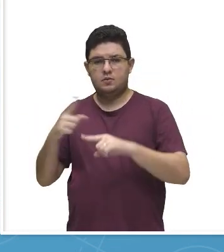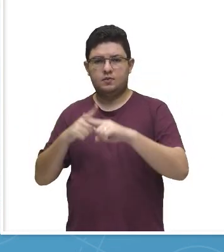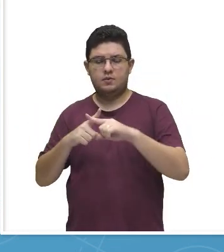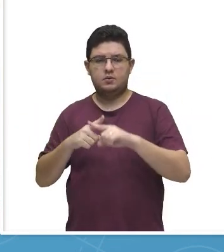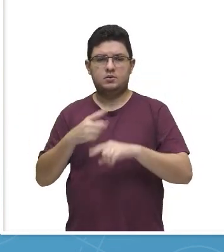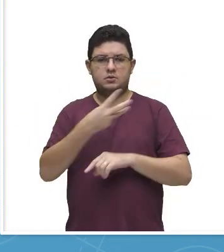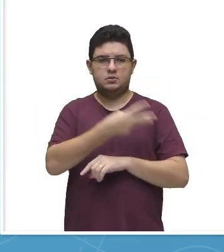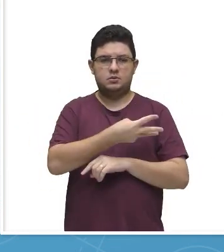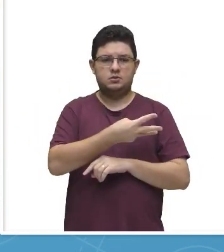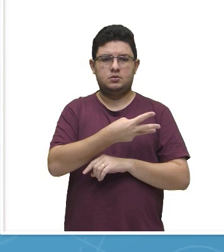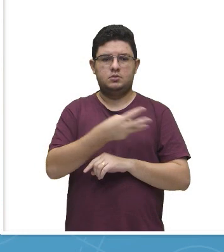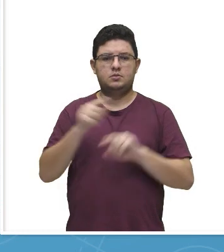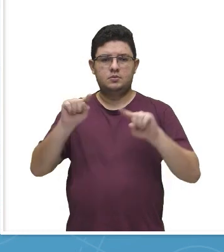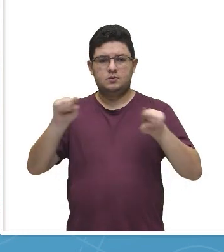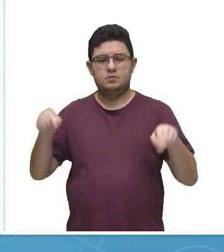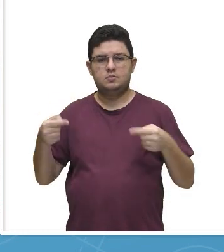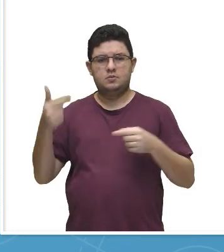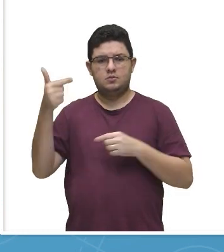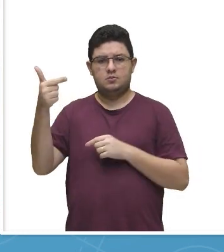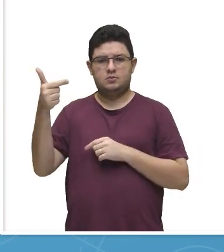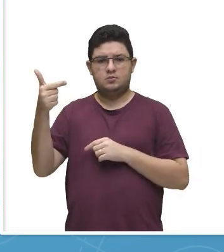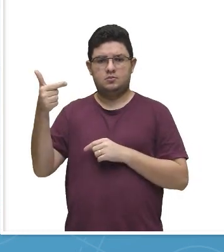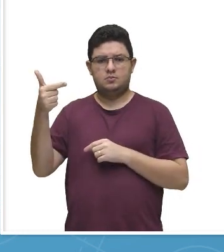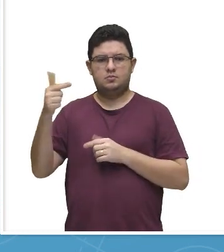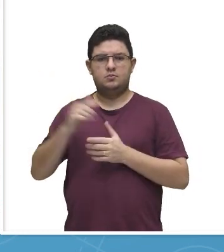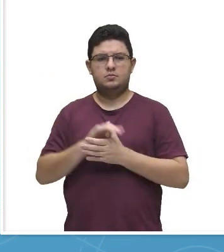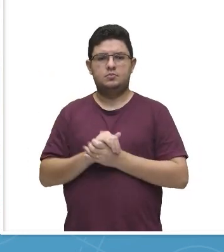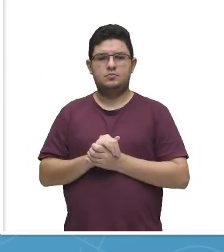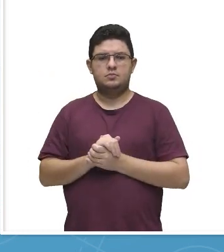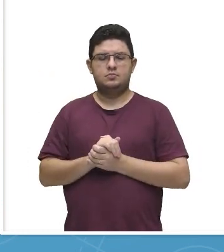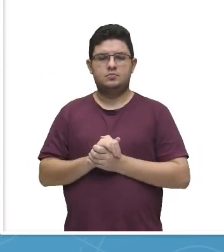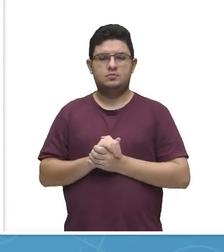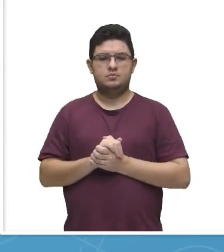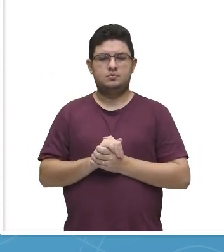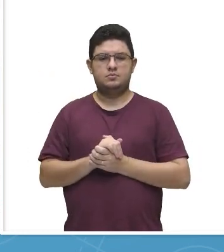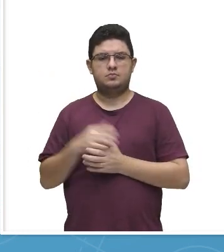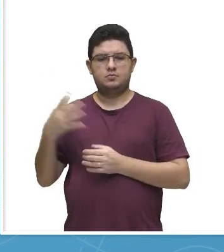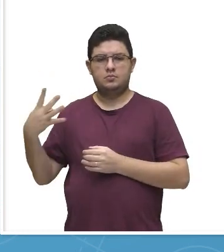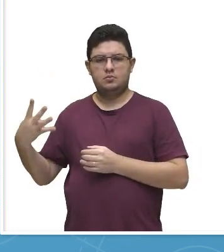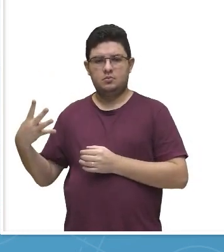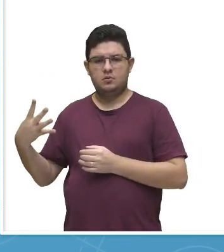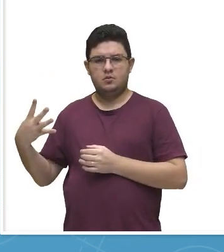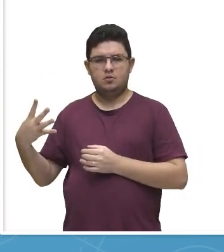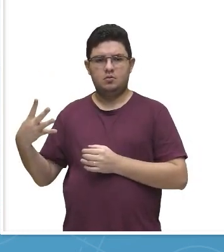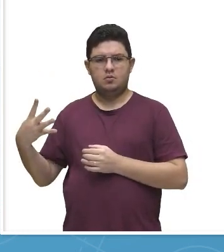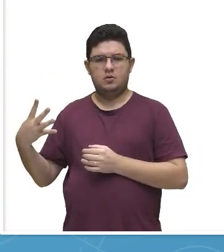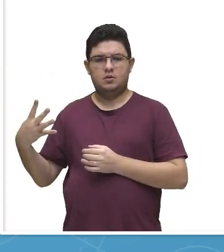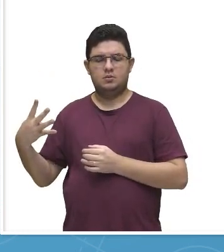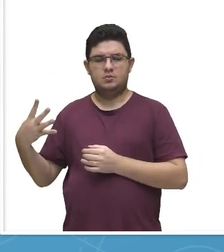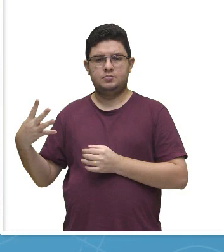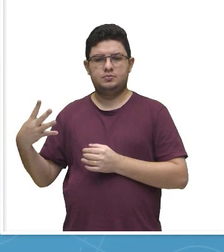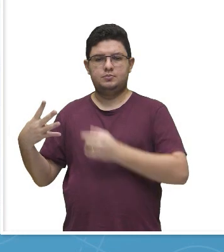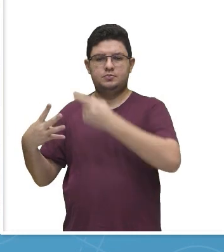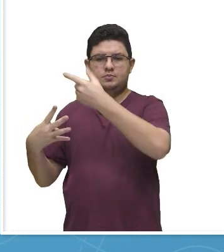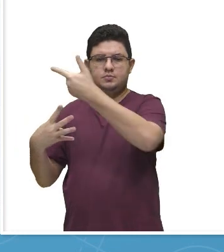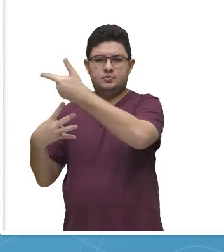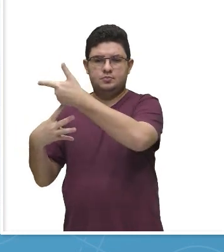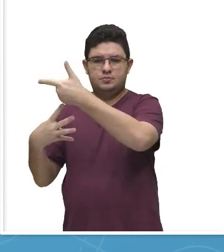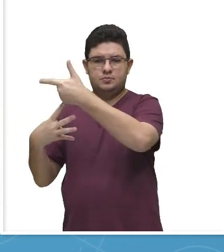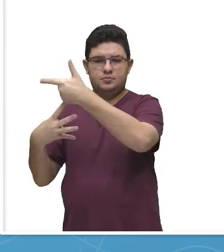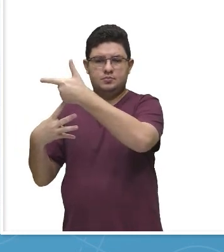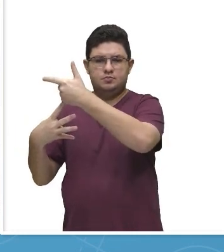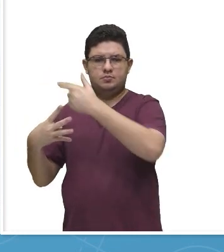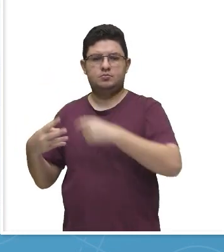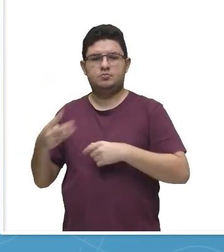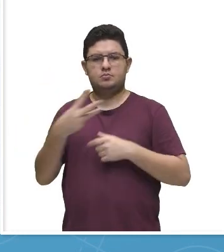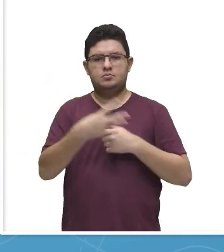quadrado. Então, o 4 vai ficar elevado ao quadrado e o 3 também ao quadrado. Observe, né, que